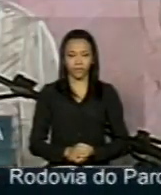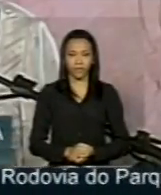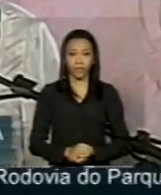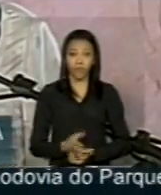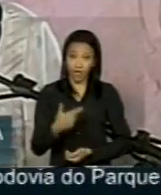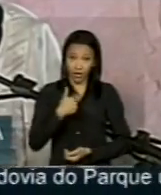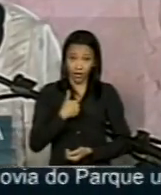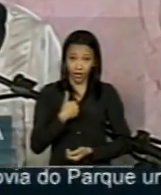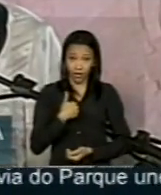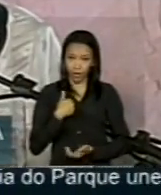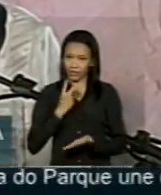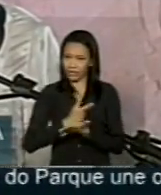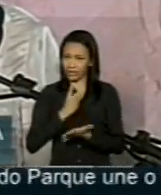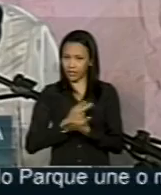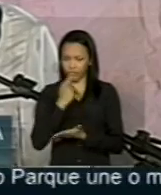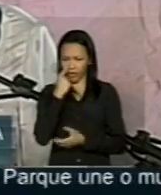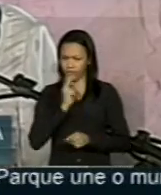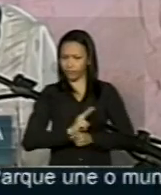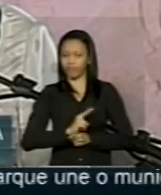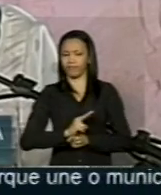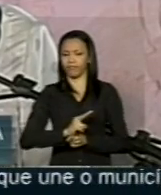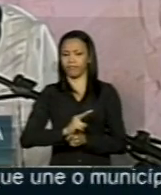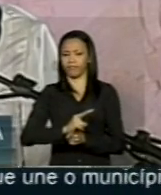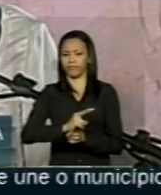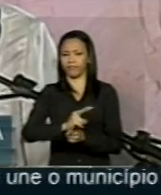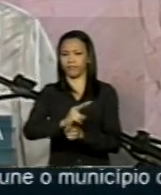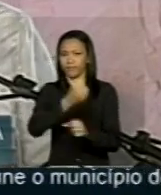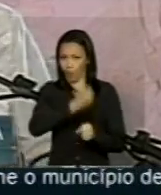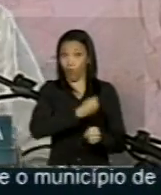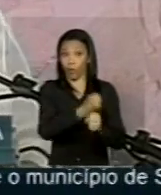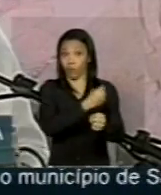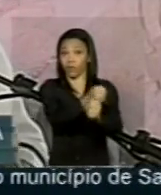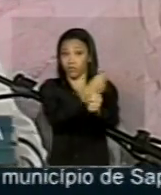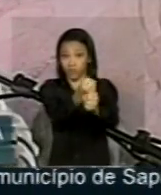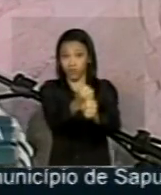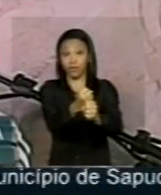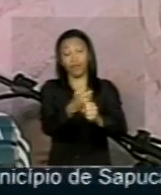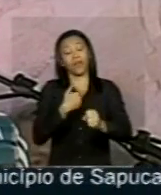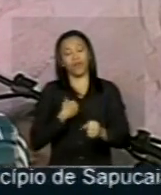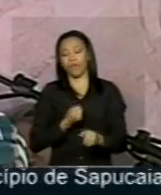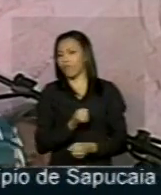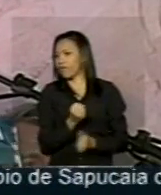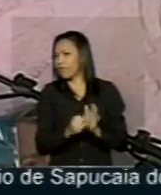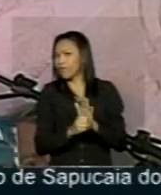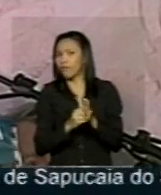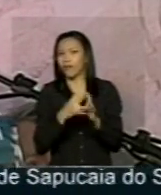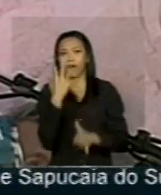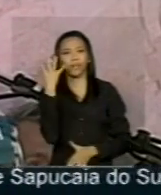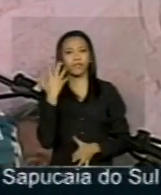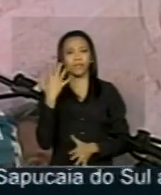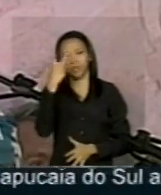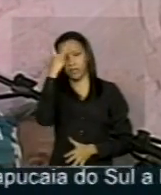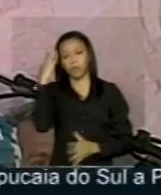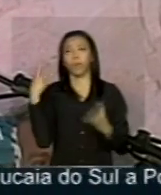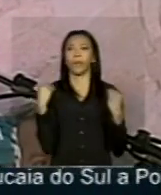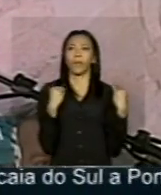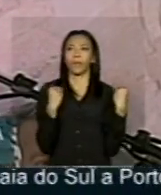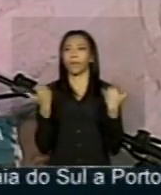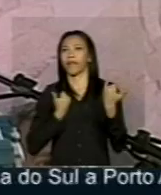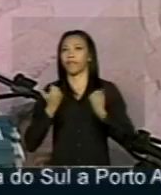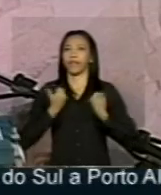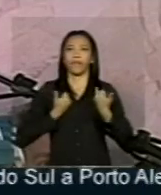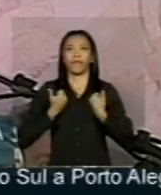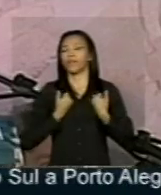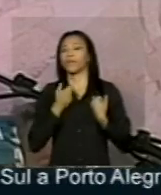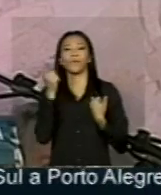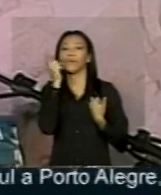Eu que acompanhei essa obra, quero dizer para vocês que muitas vezes eu escutei dizerem que ela não